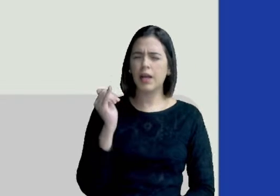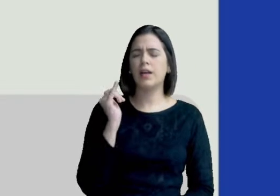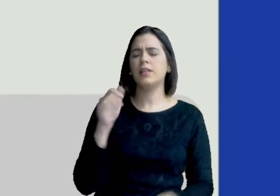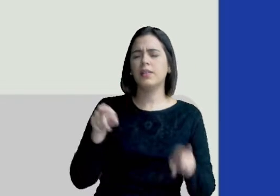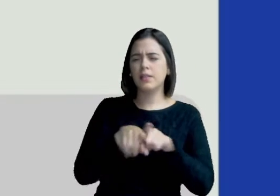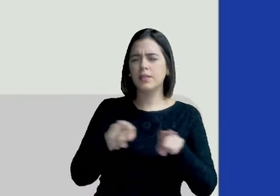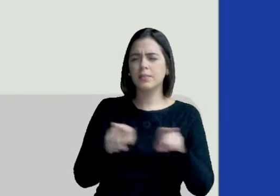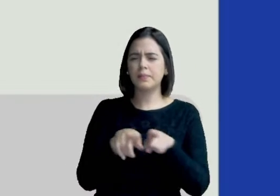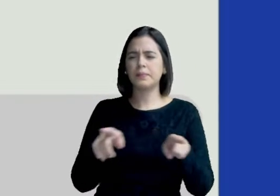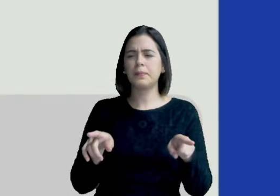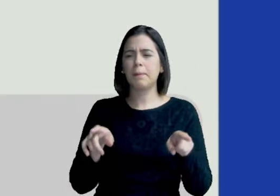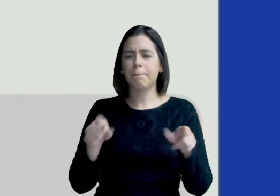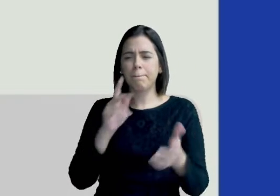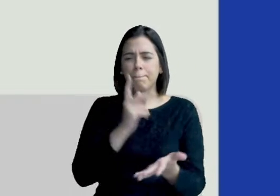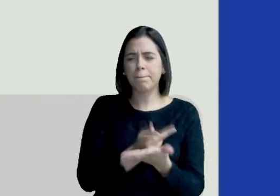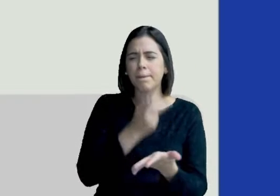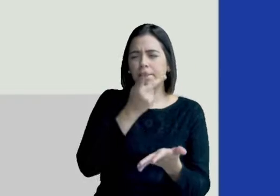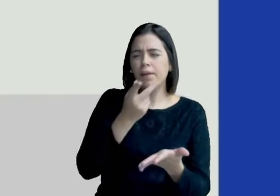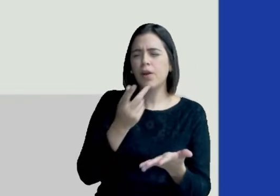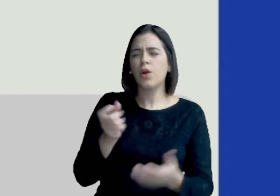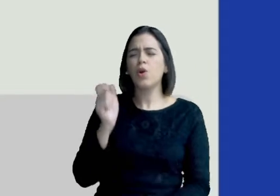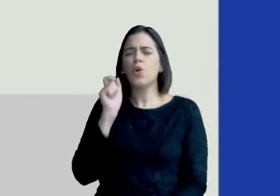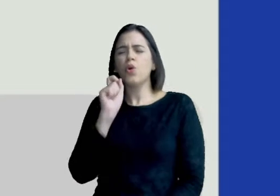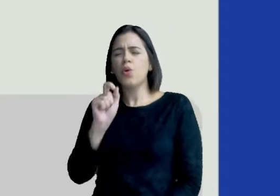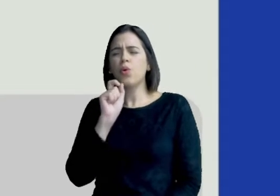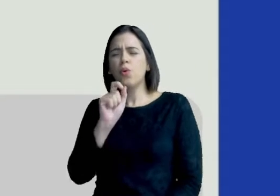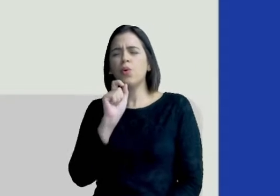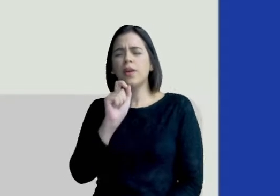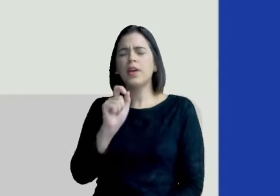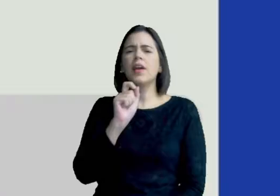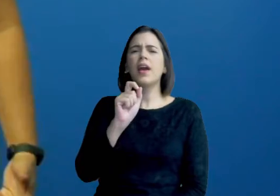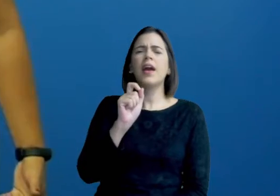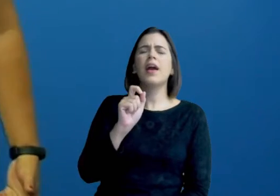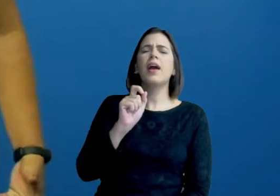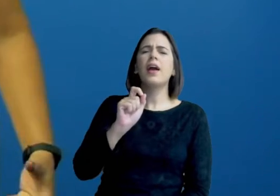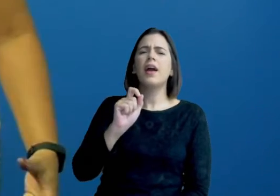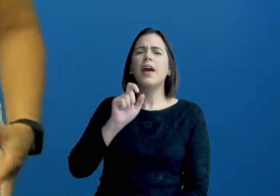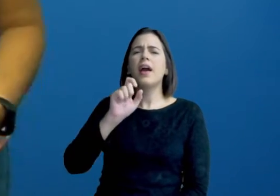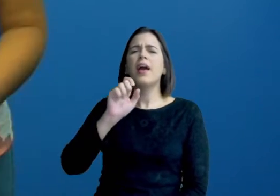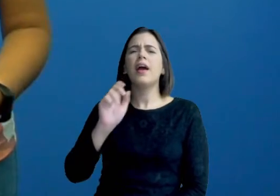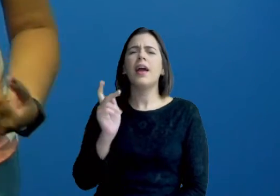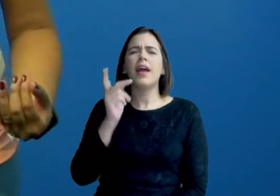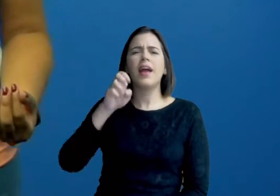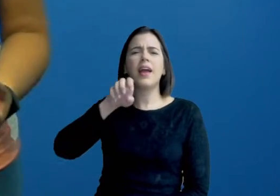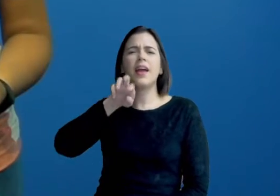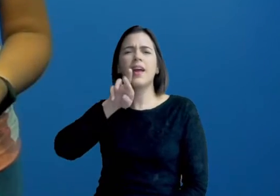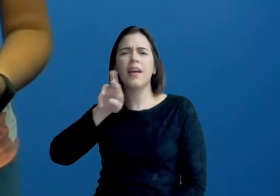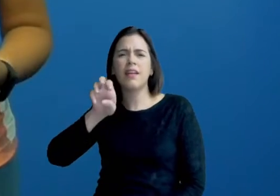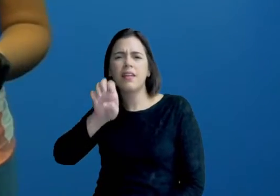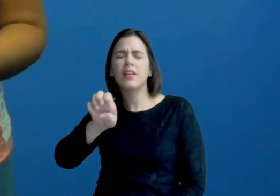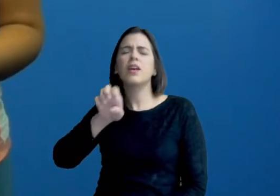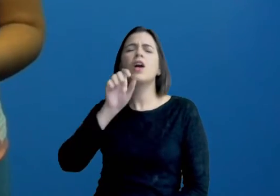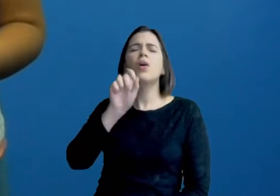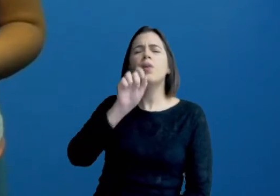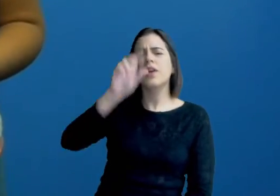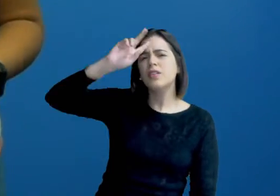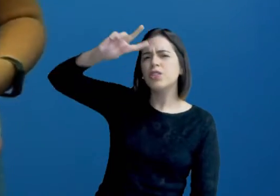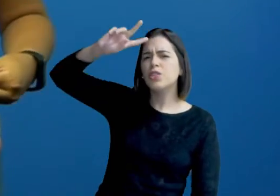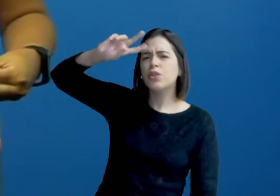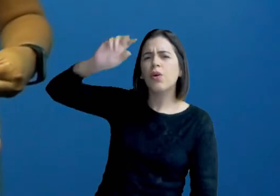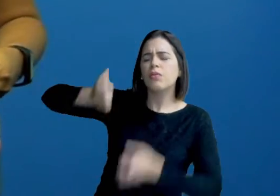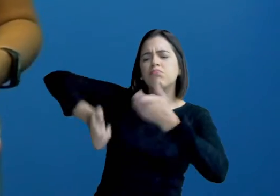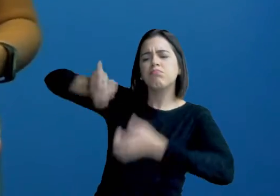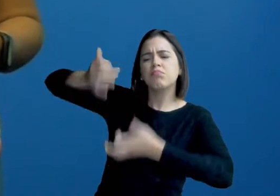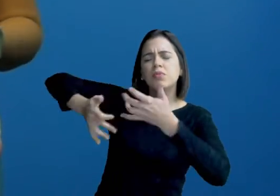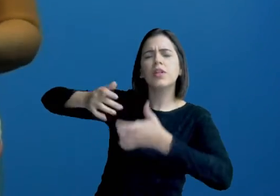Viene a ser algo así como su tesis. O que é eje narrativo? É o eixo da história. É sobre o que